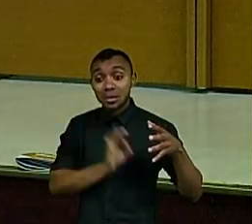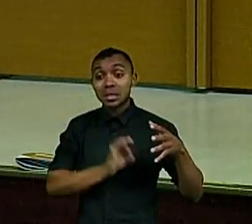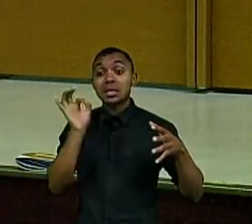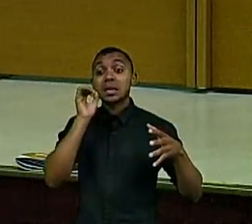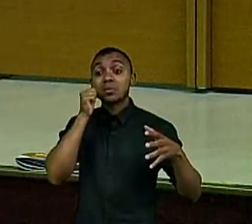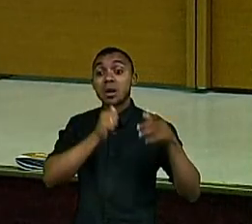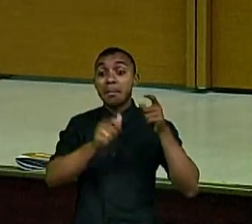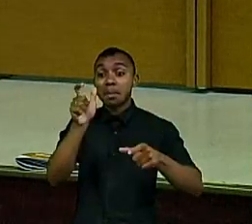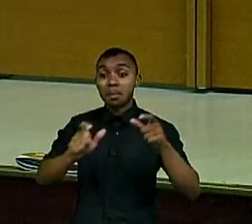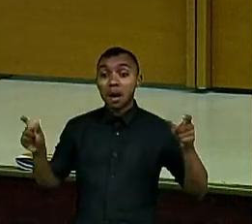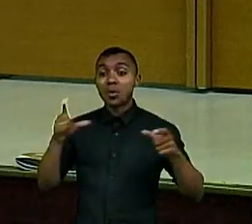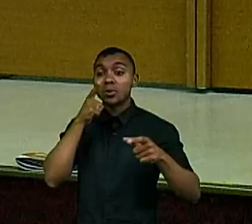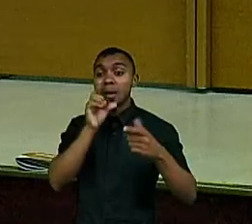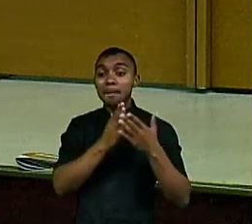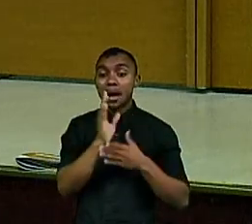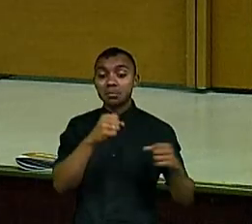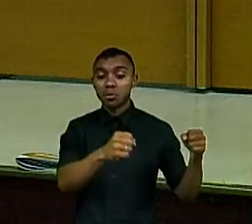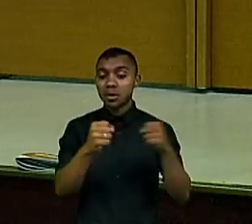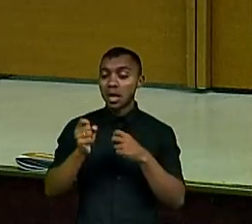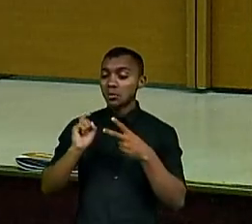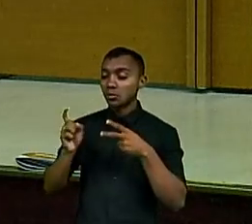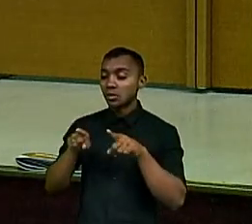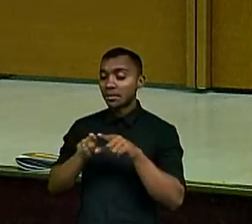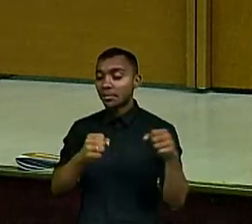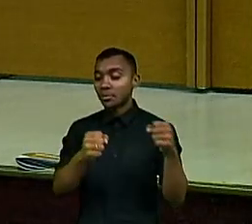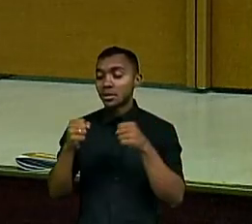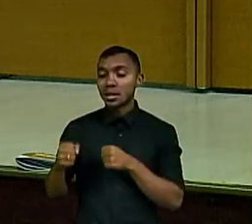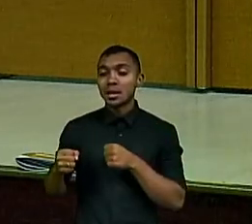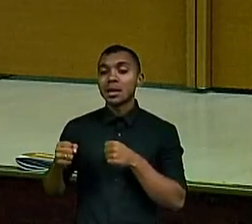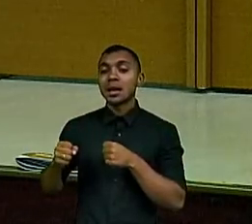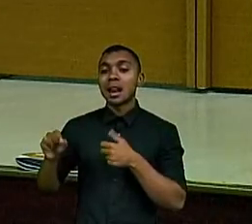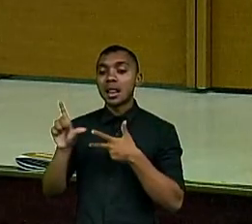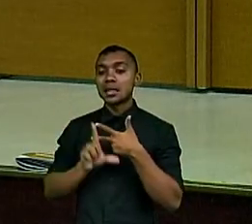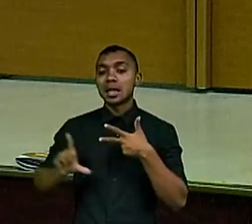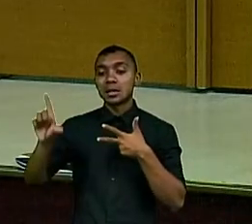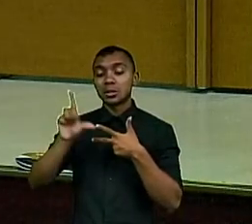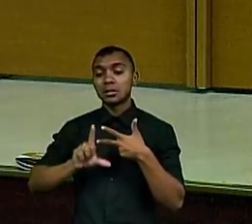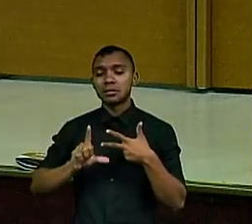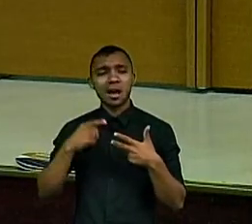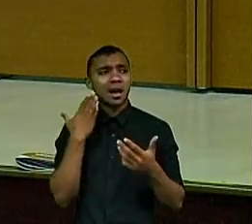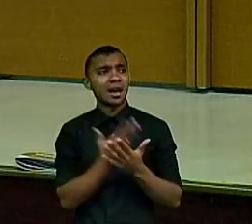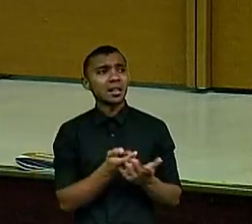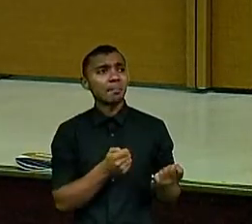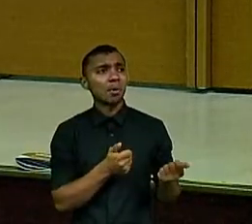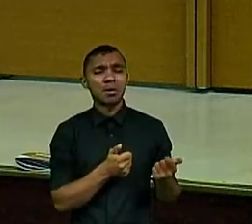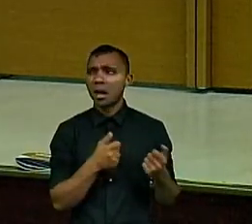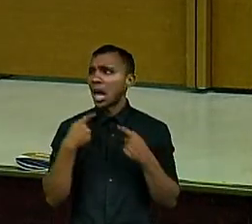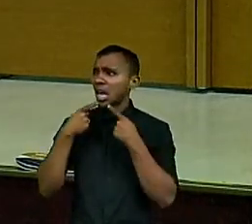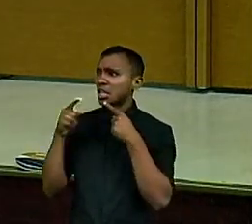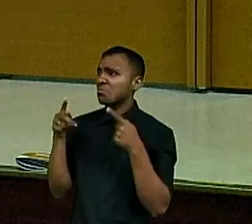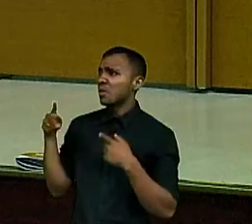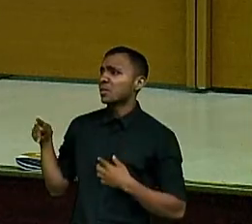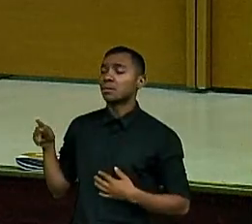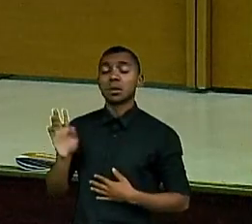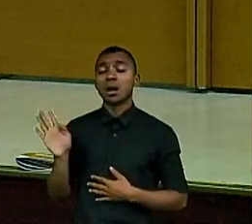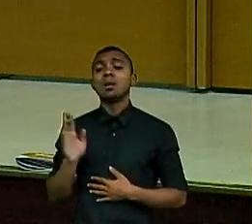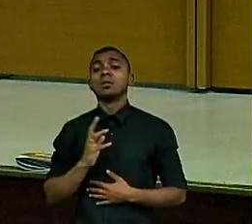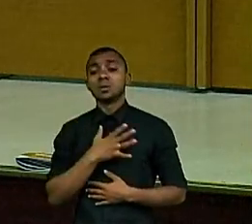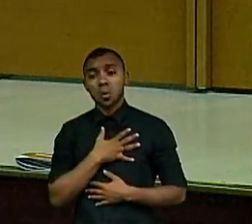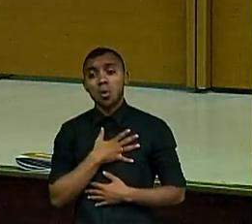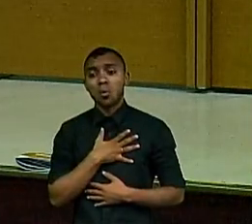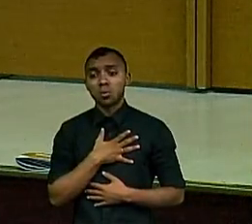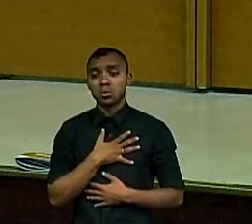carros executivo legislativos é muito pouco Professor tá criticando não eu tô adorando